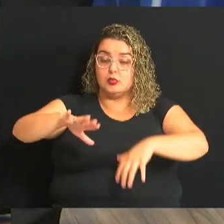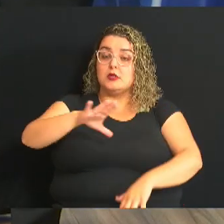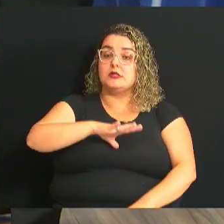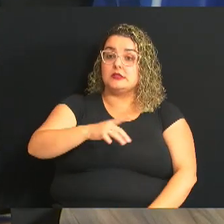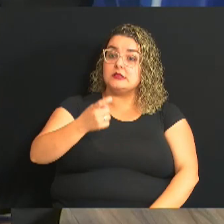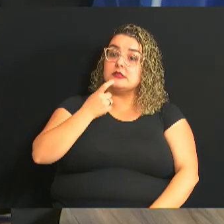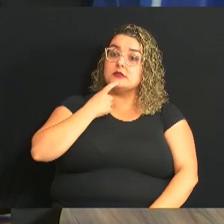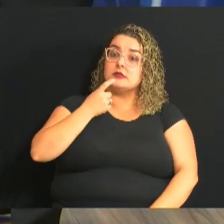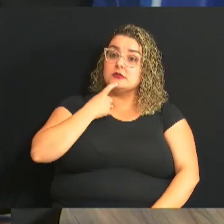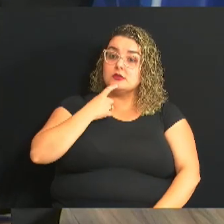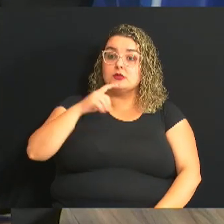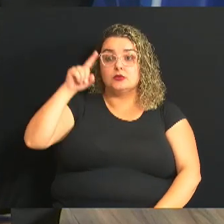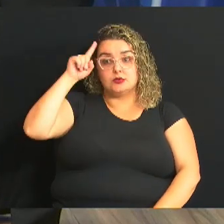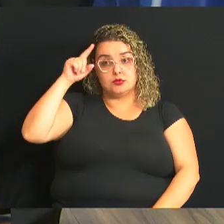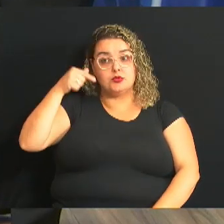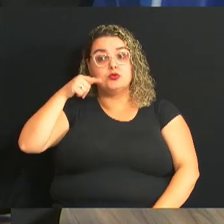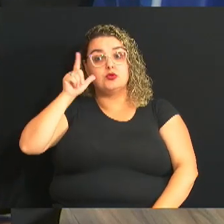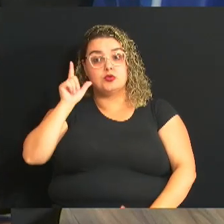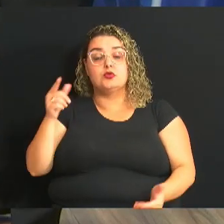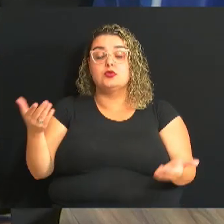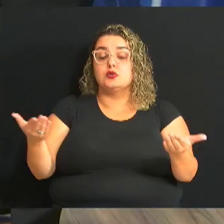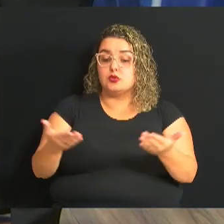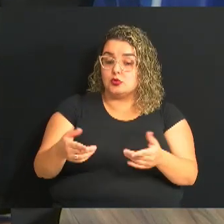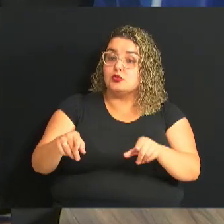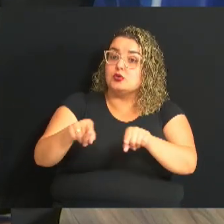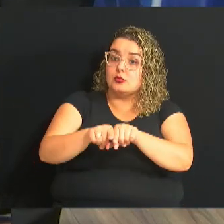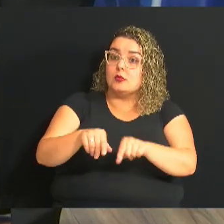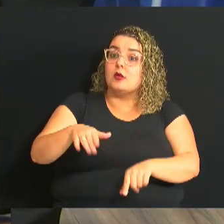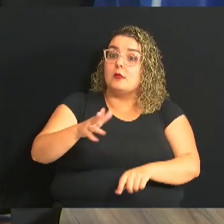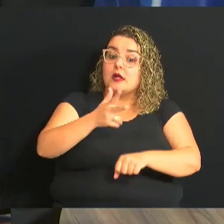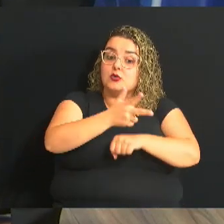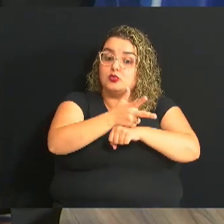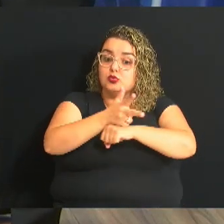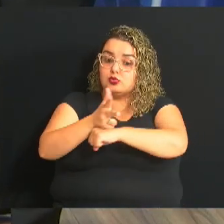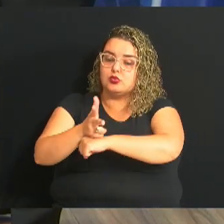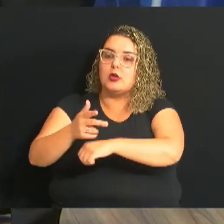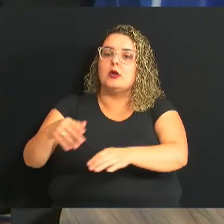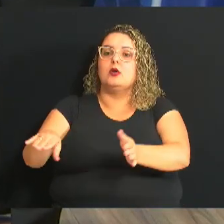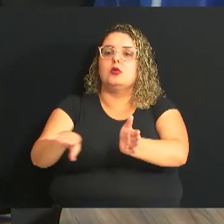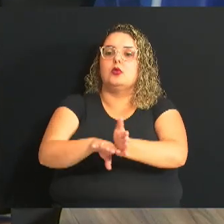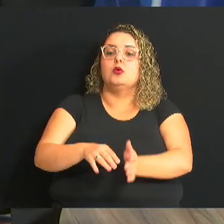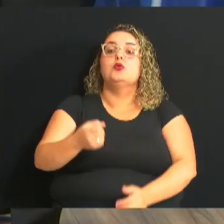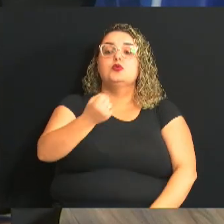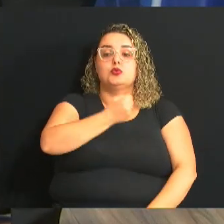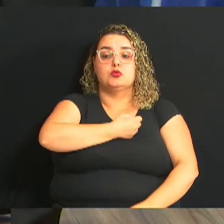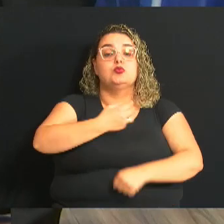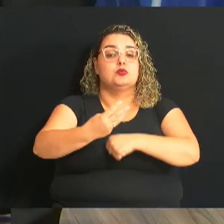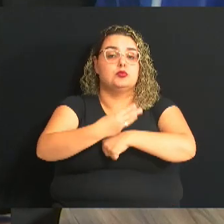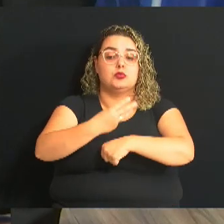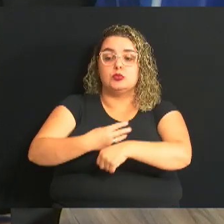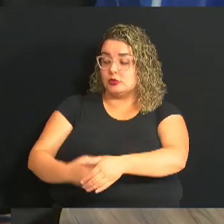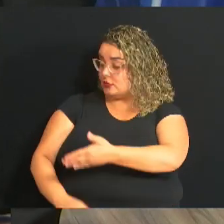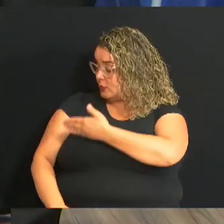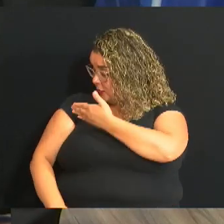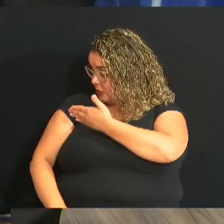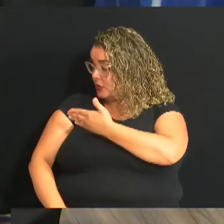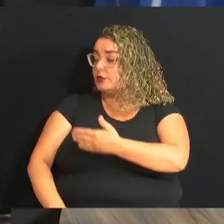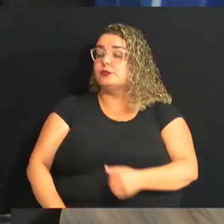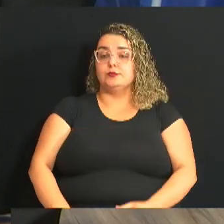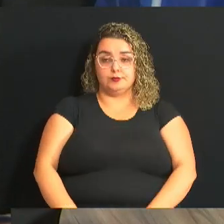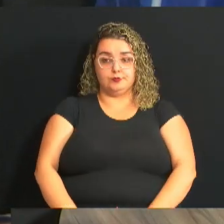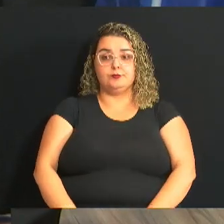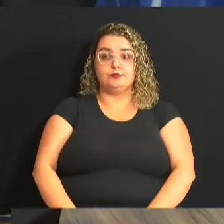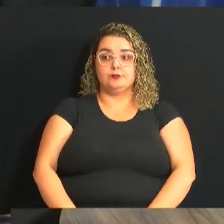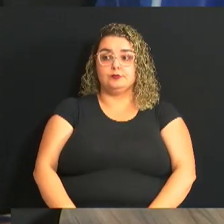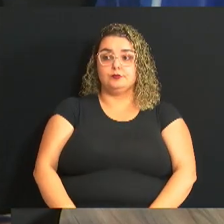Campinas no dia de ontem, no dia de hoje. Mais vídeos estão chegando, por isso o número do nosso WhatsApp está aqui embaixo da sua tela.